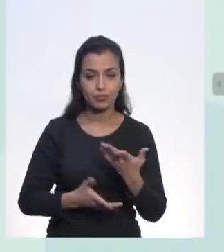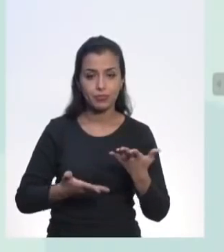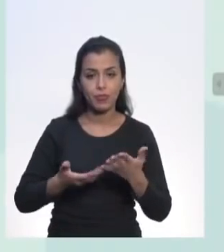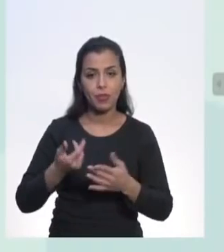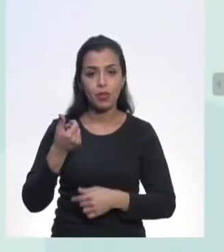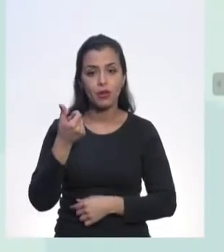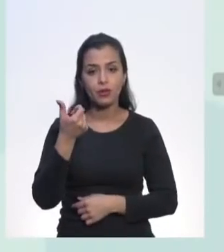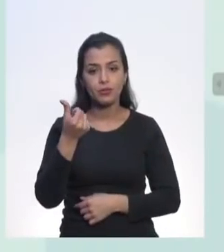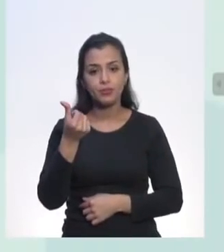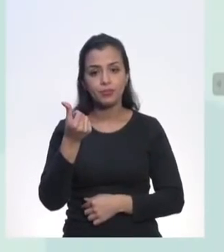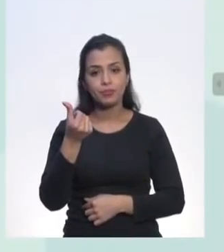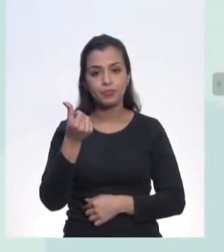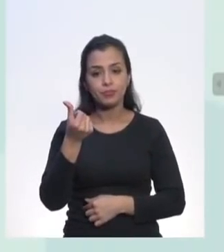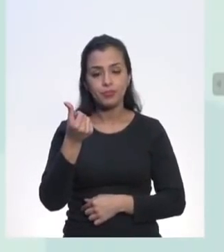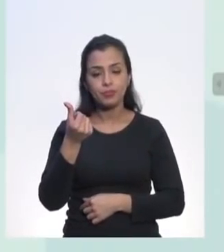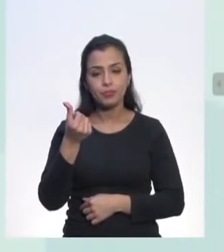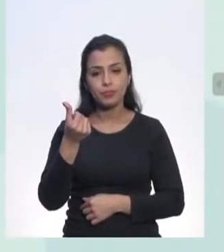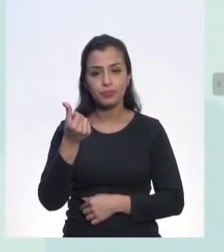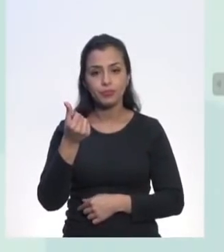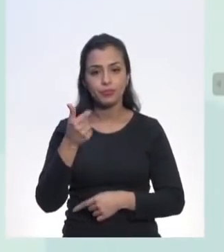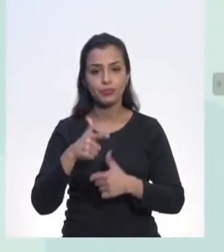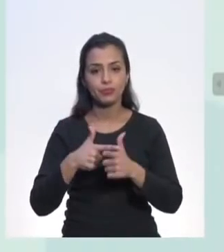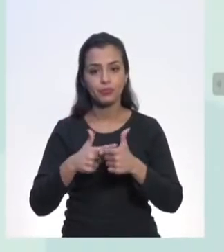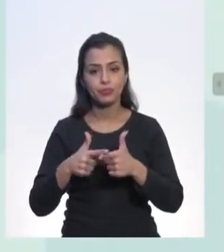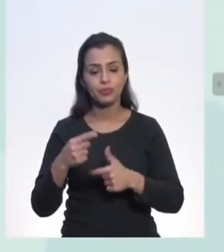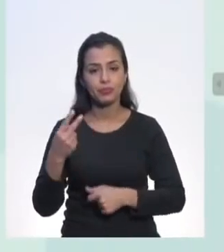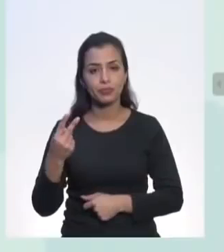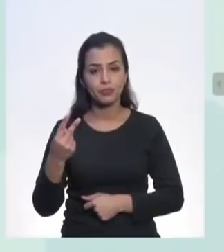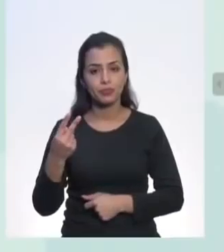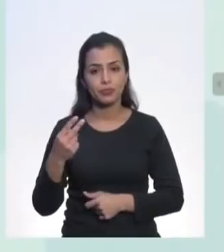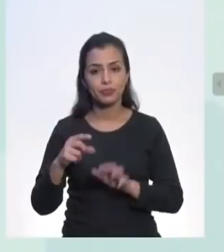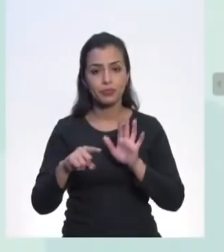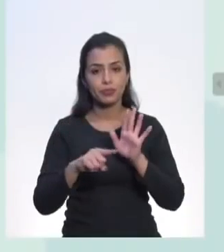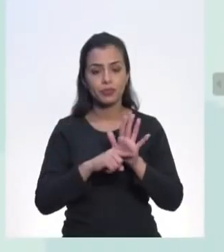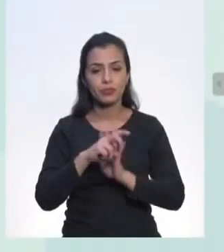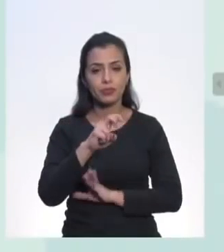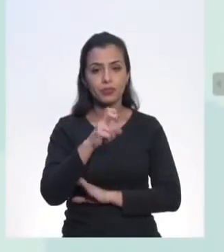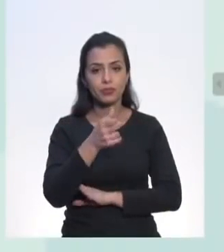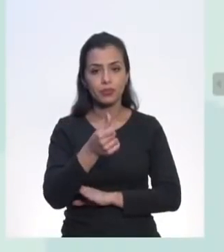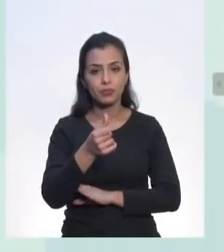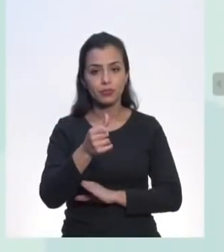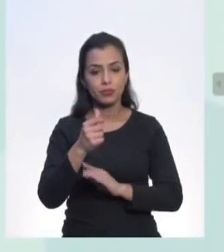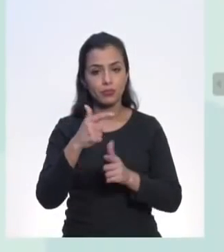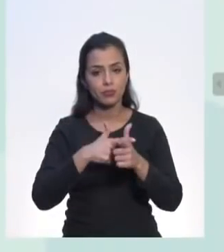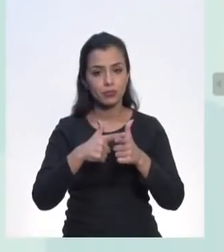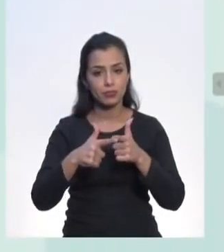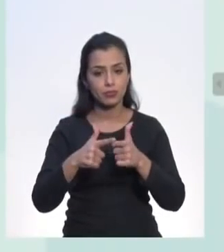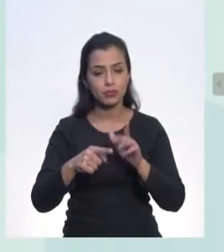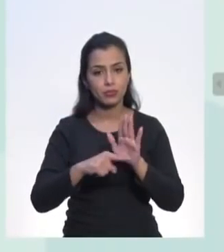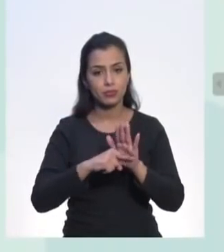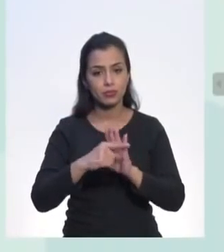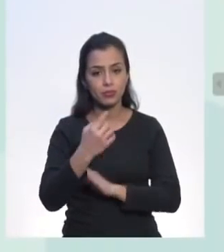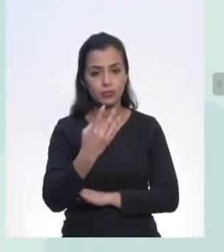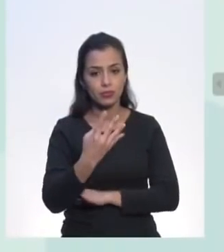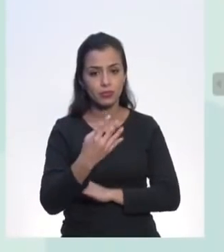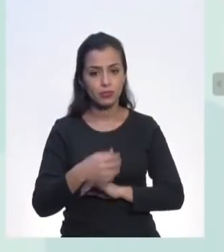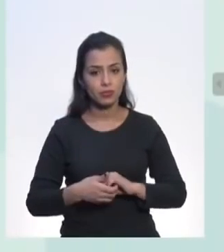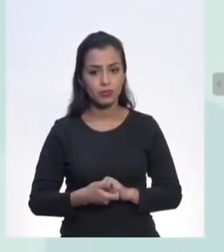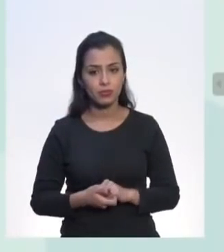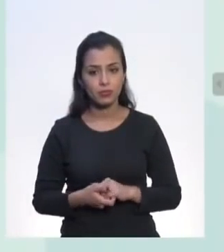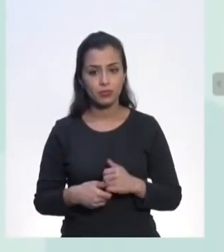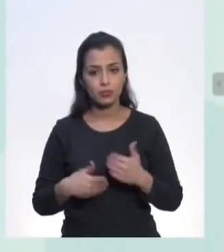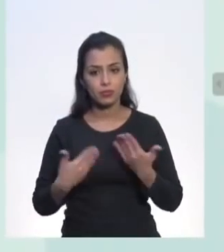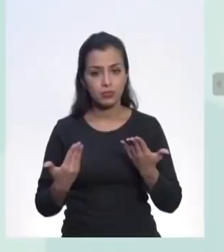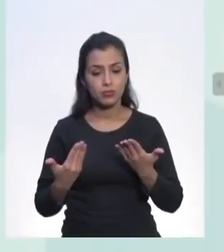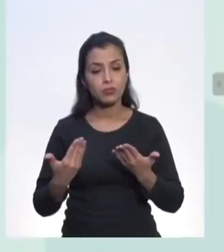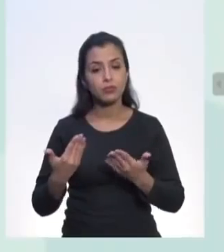por menos 2 e menos 56 dividido por menos 4. Então, menos com menos mais,